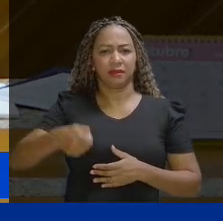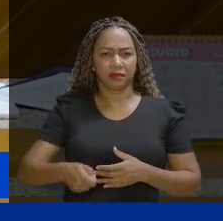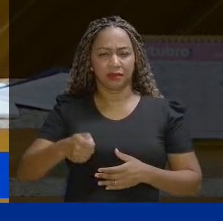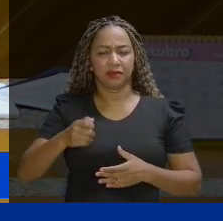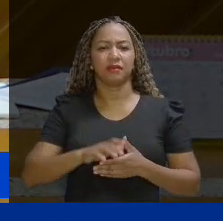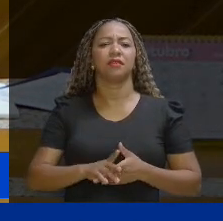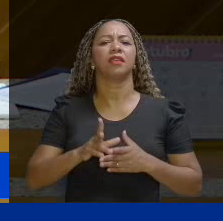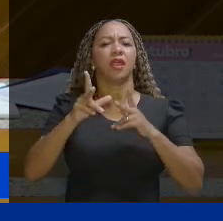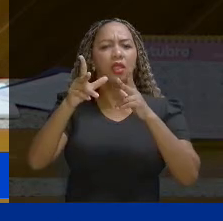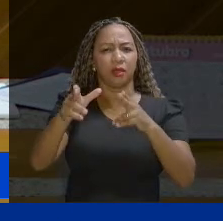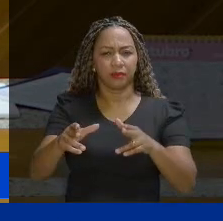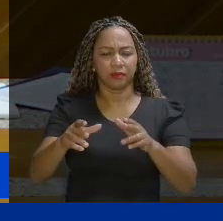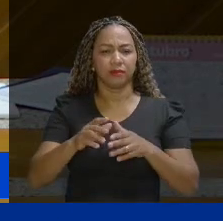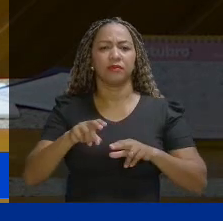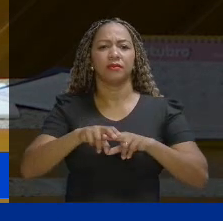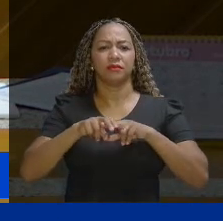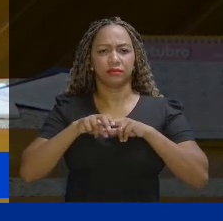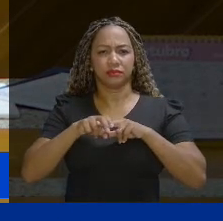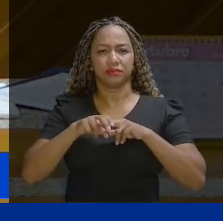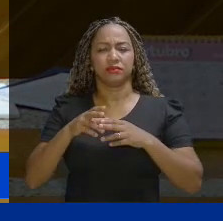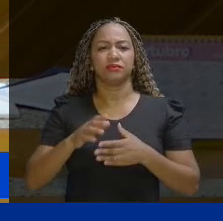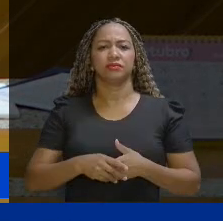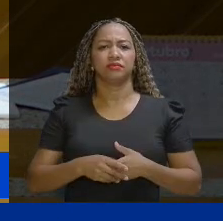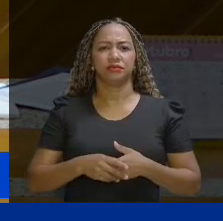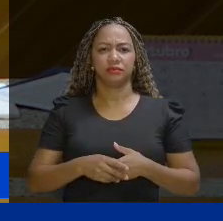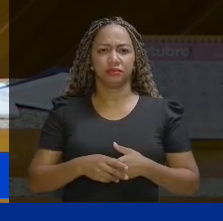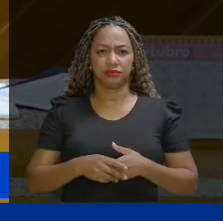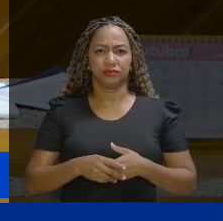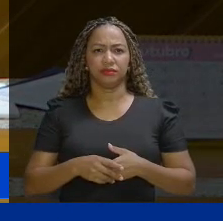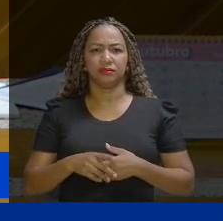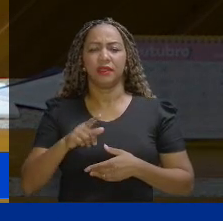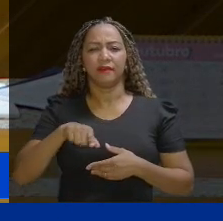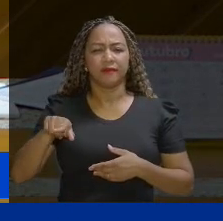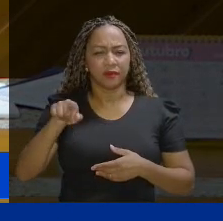casos semelhantes, e que por isso eu quero submeter aos colegas.